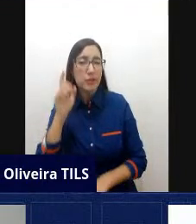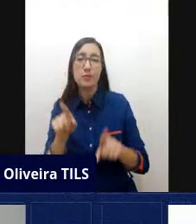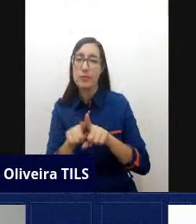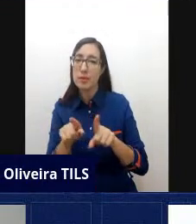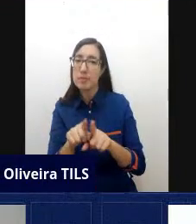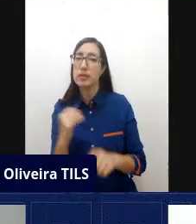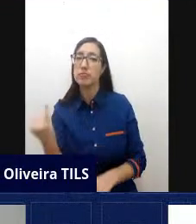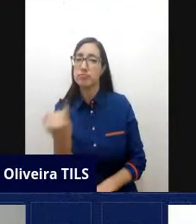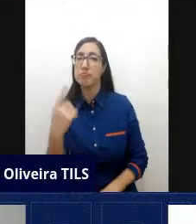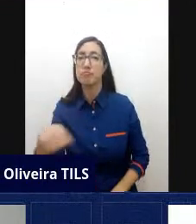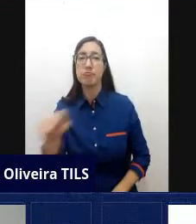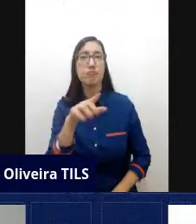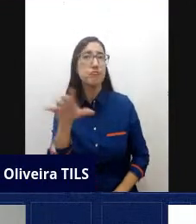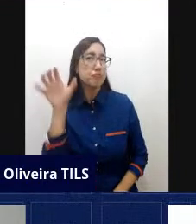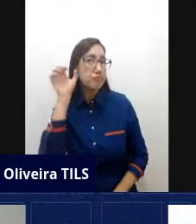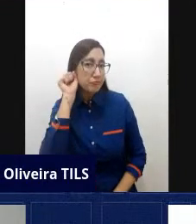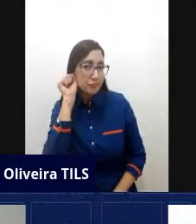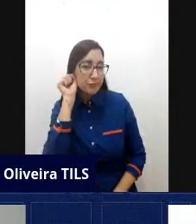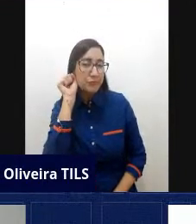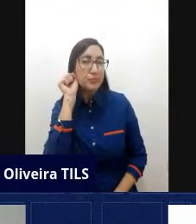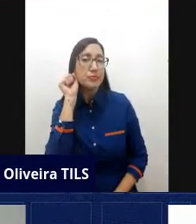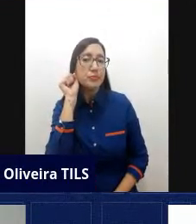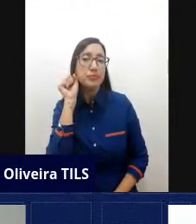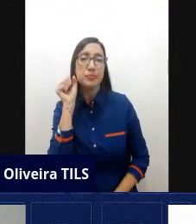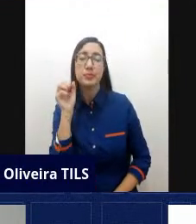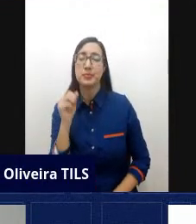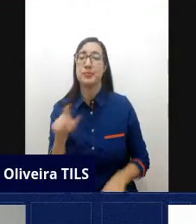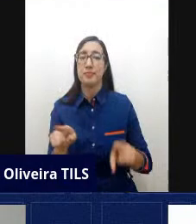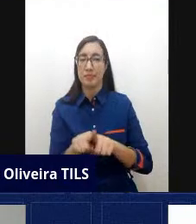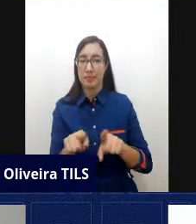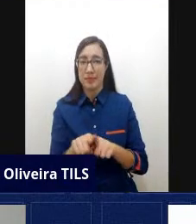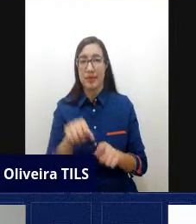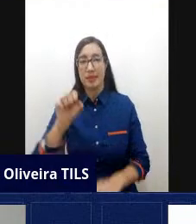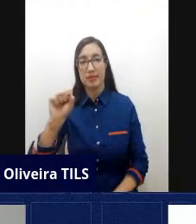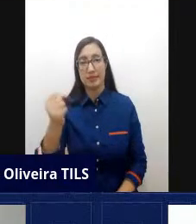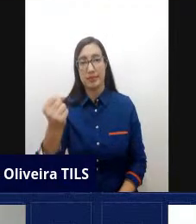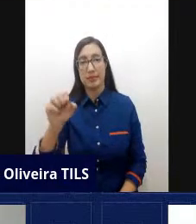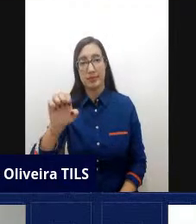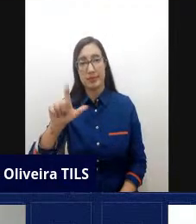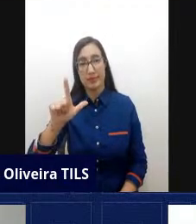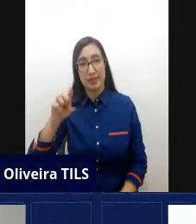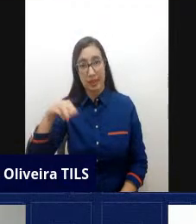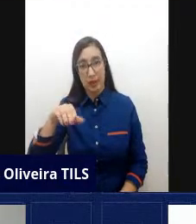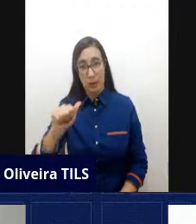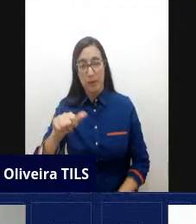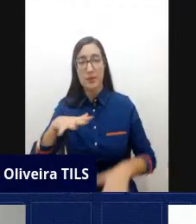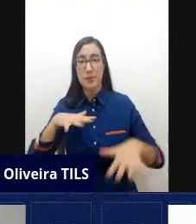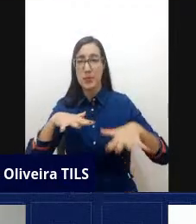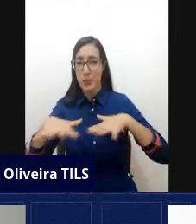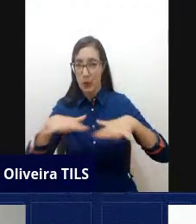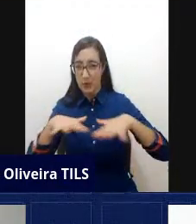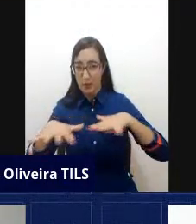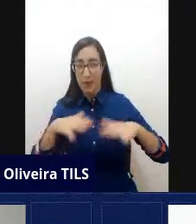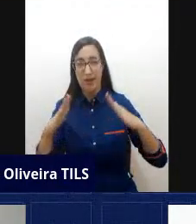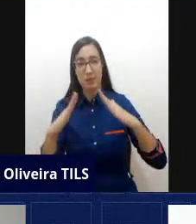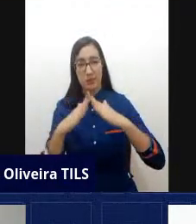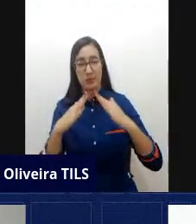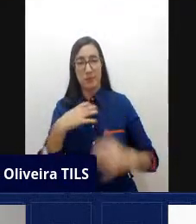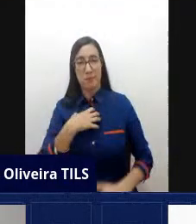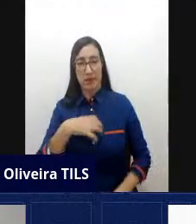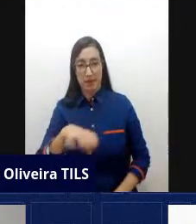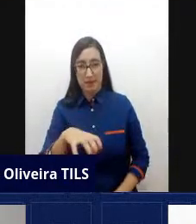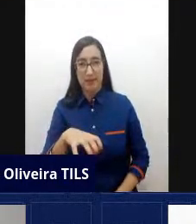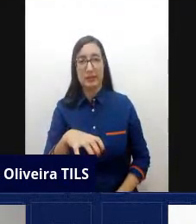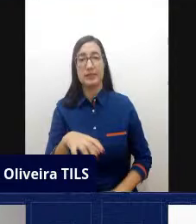rádio. Estamos também com a Selma Glória, né, do Movimento de Organização Comunitária, MOC da Bahia. A Luísa Batista,